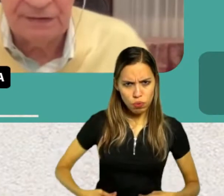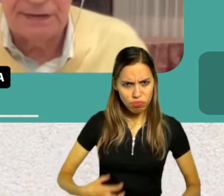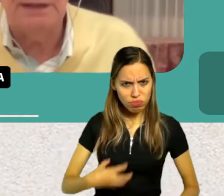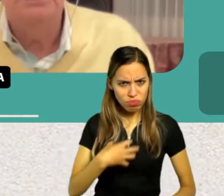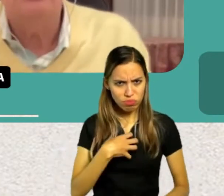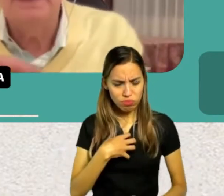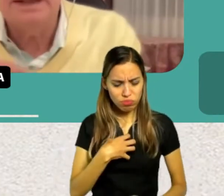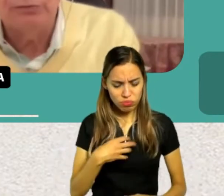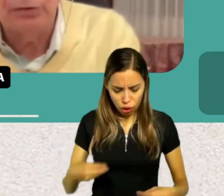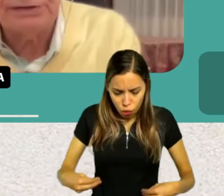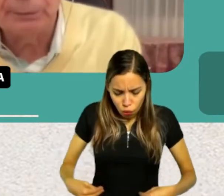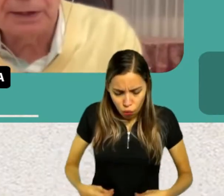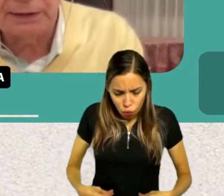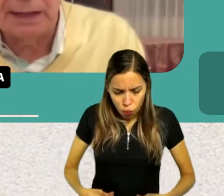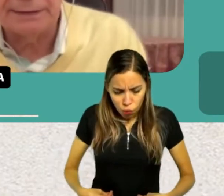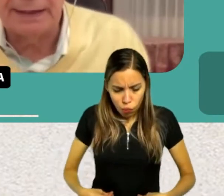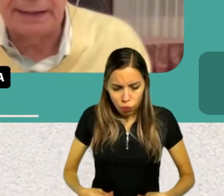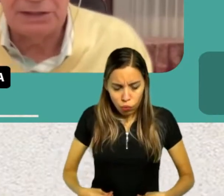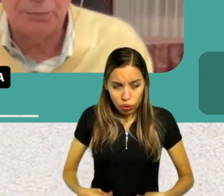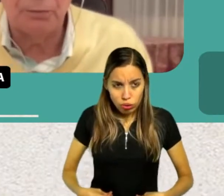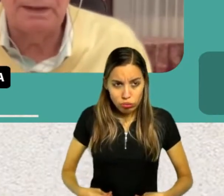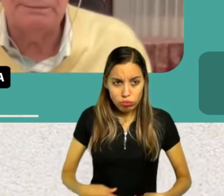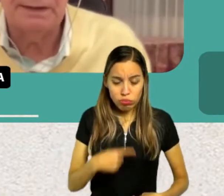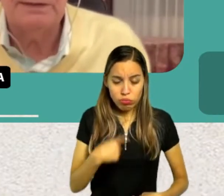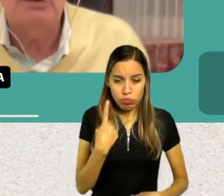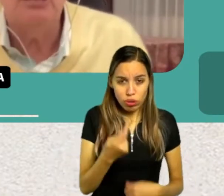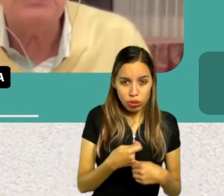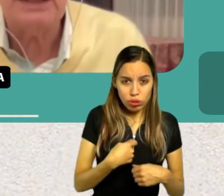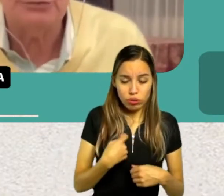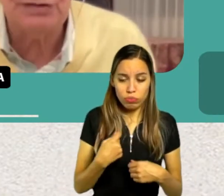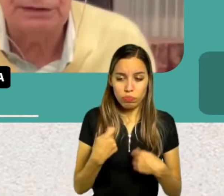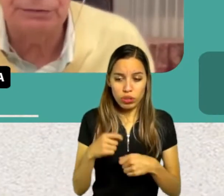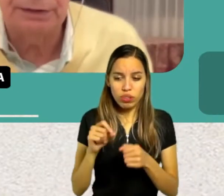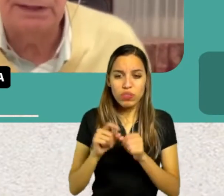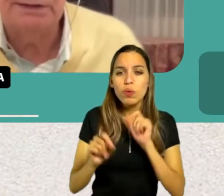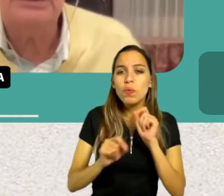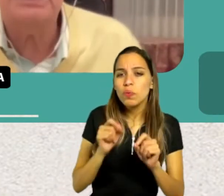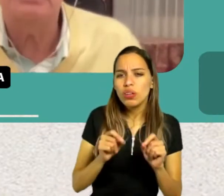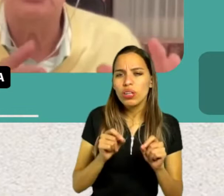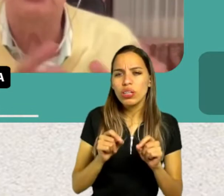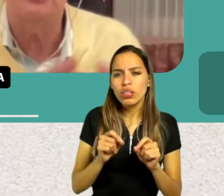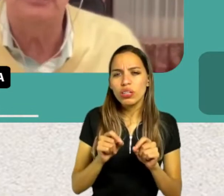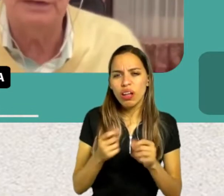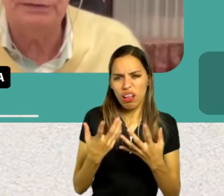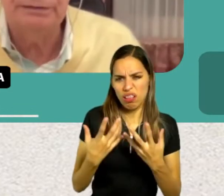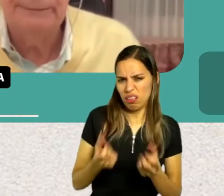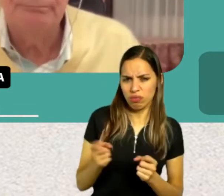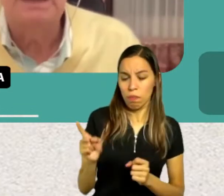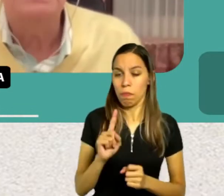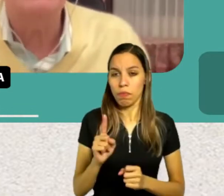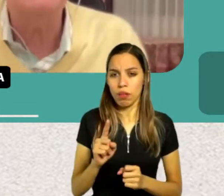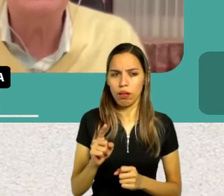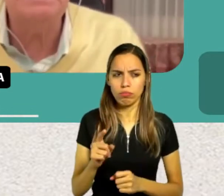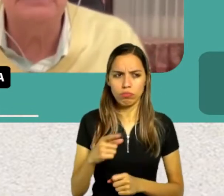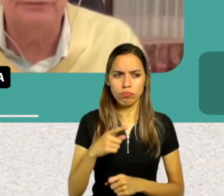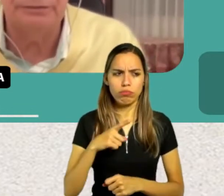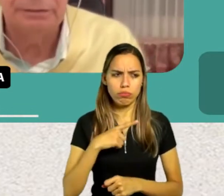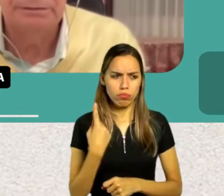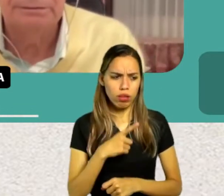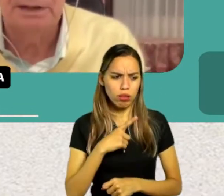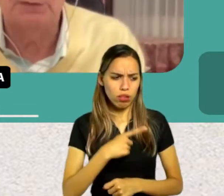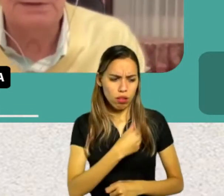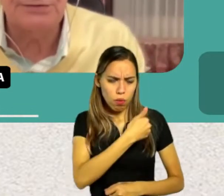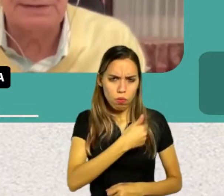de dizer. Como é que nós temos que atacar esse problema? O certo seria o quê? Nós temos um governo